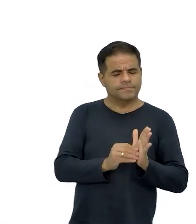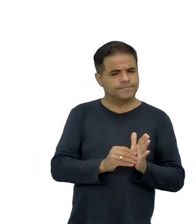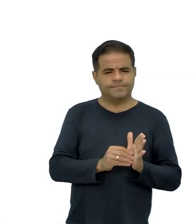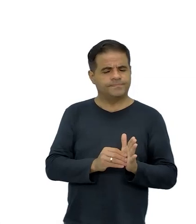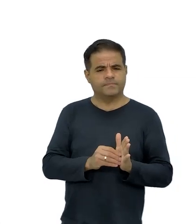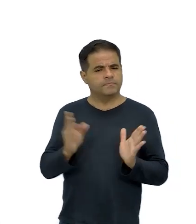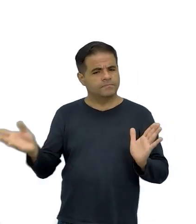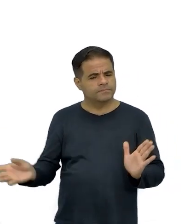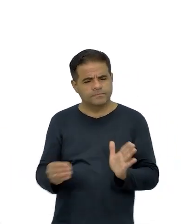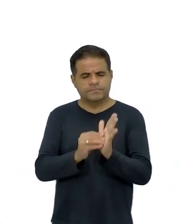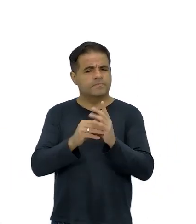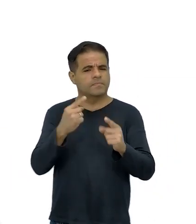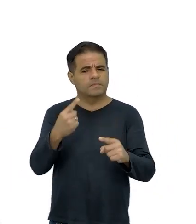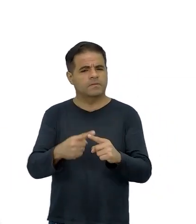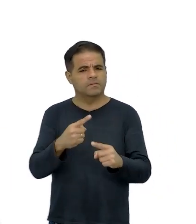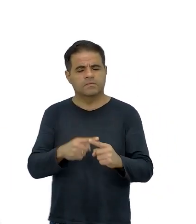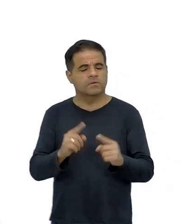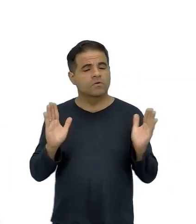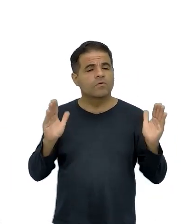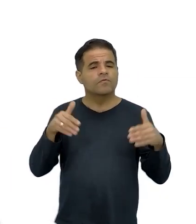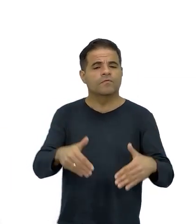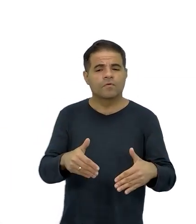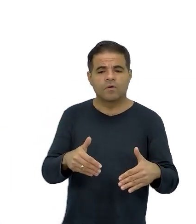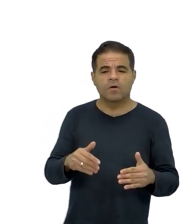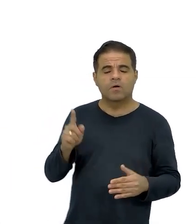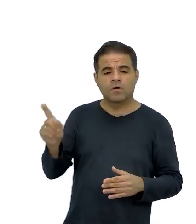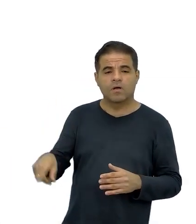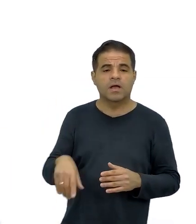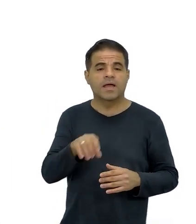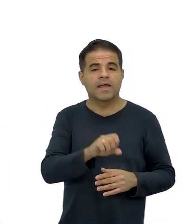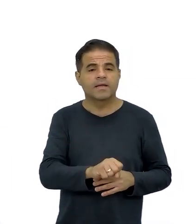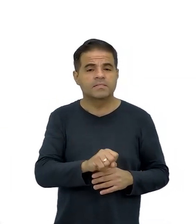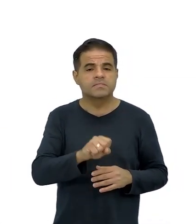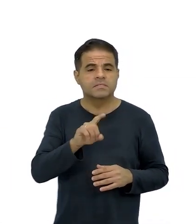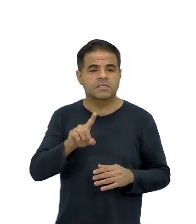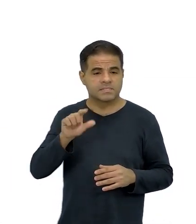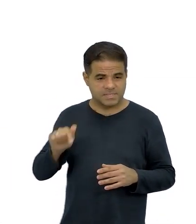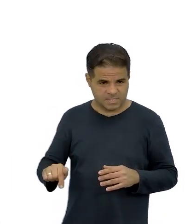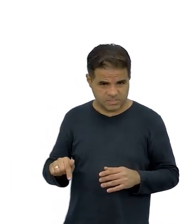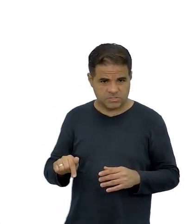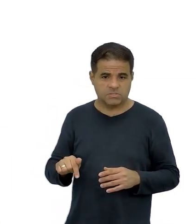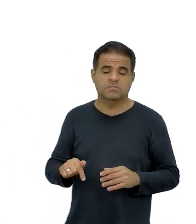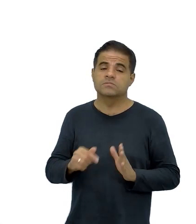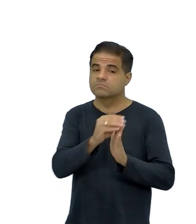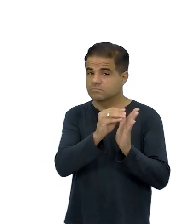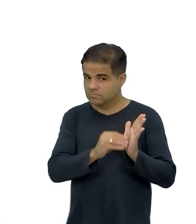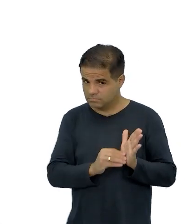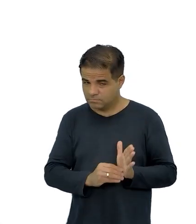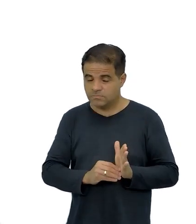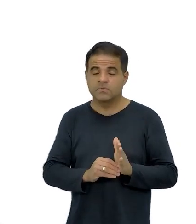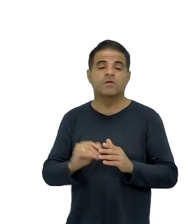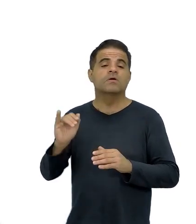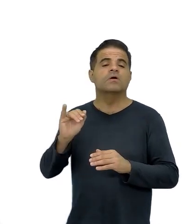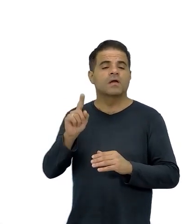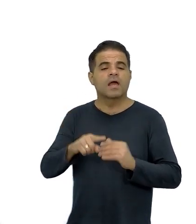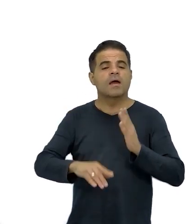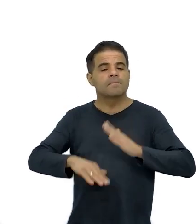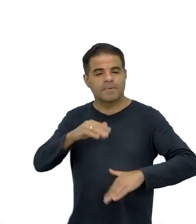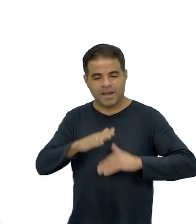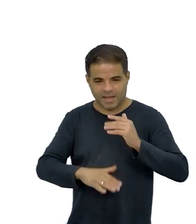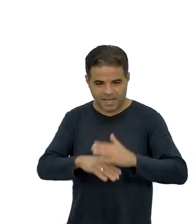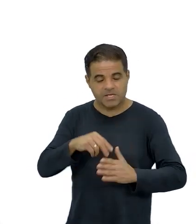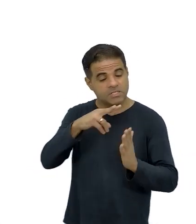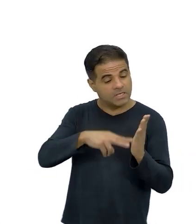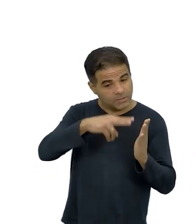foram empregados. O foco dessa SD7, de acordo com o roteiro formativo, são as práticas